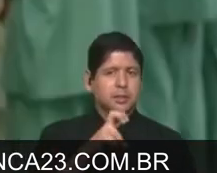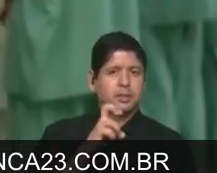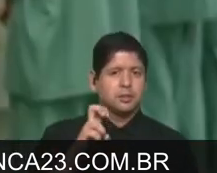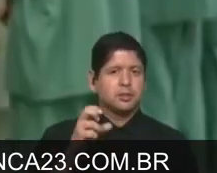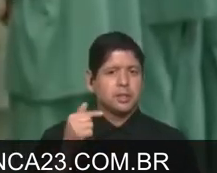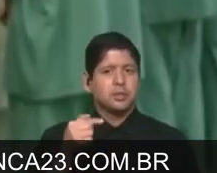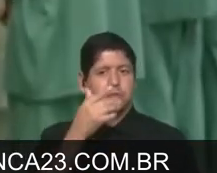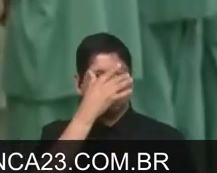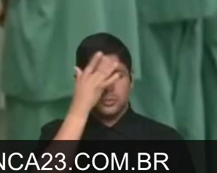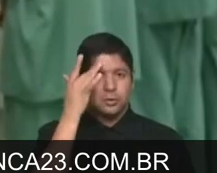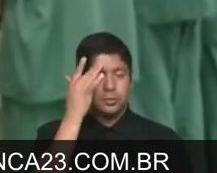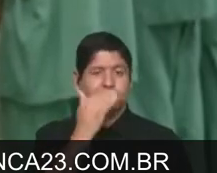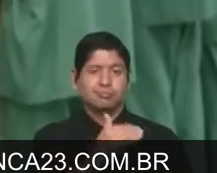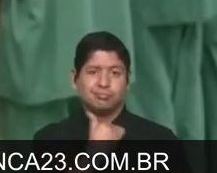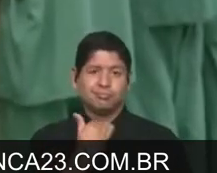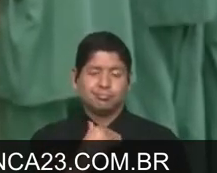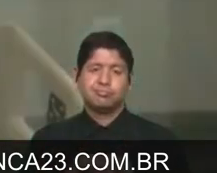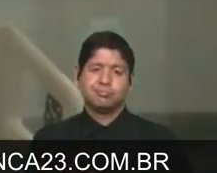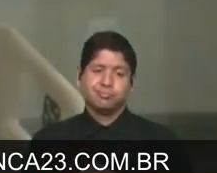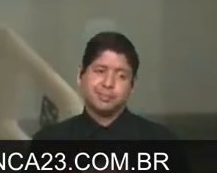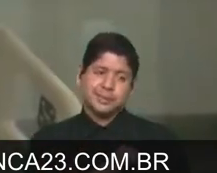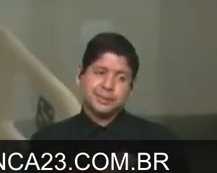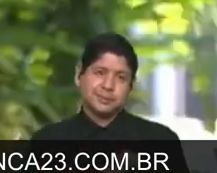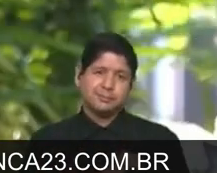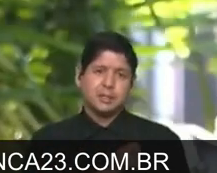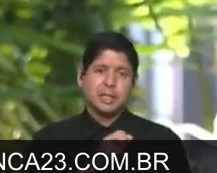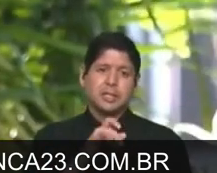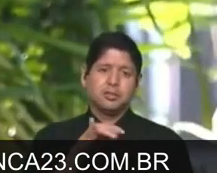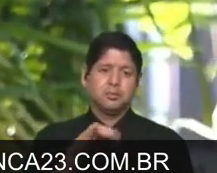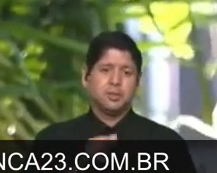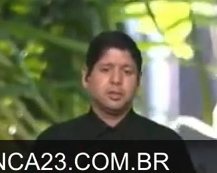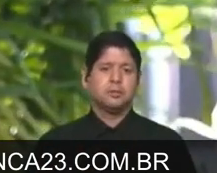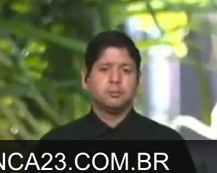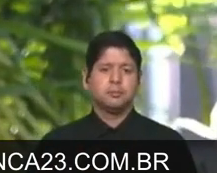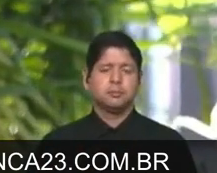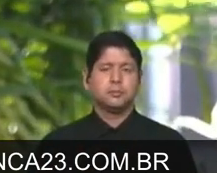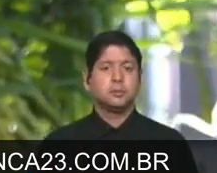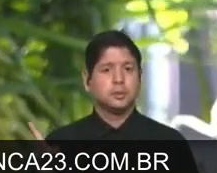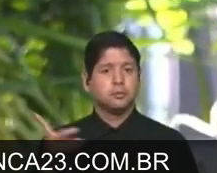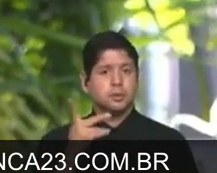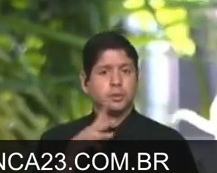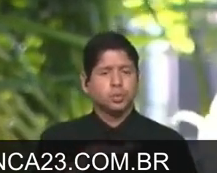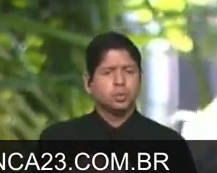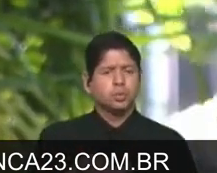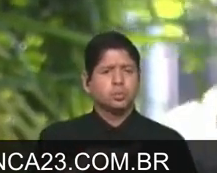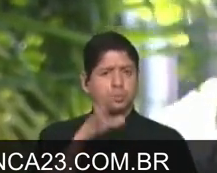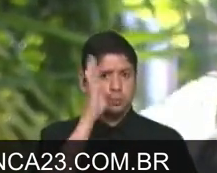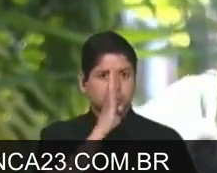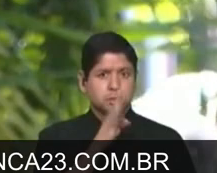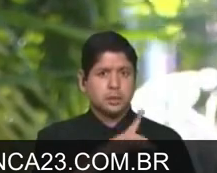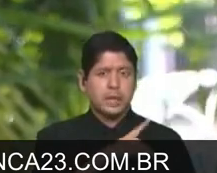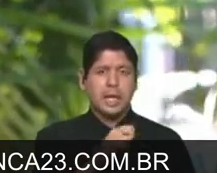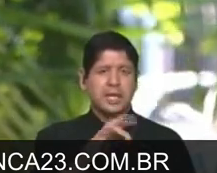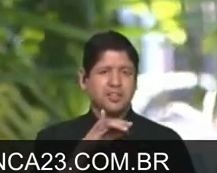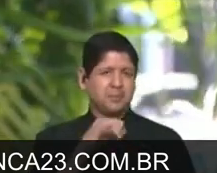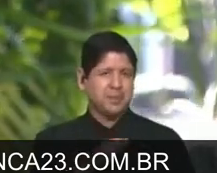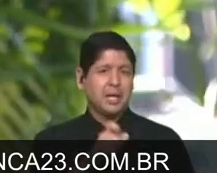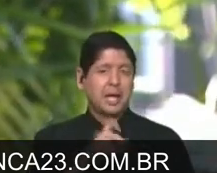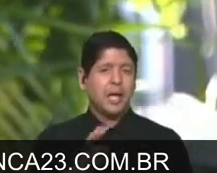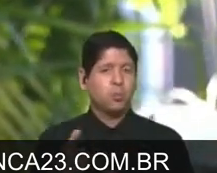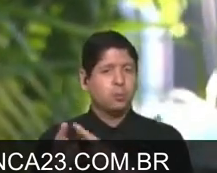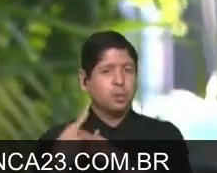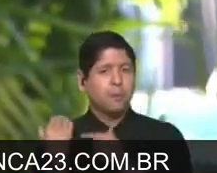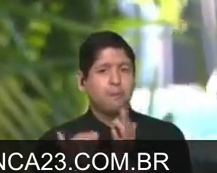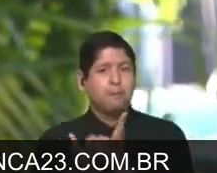557 pessoas morreram por conta do distúrbio. Já em todo o Brasil, as arritmias cardíacas são responsáveis por mais